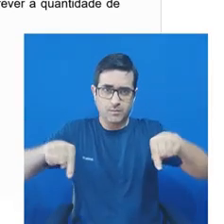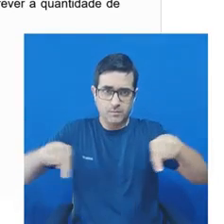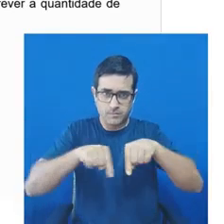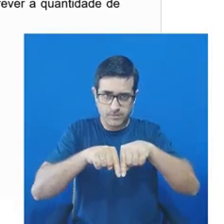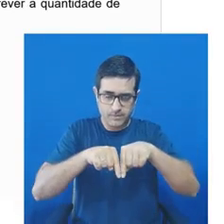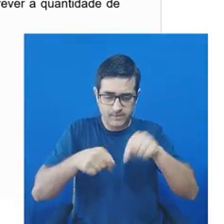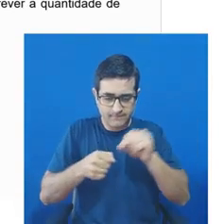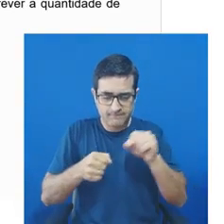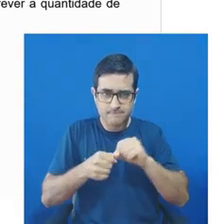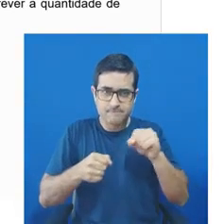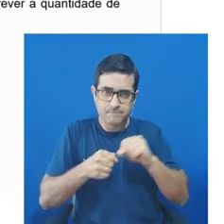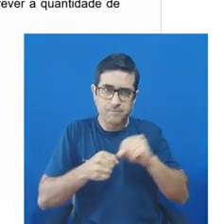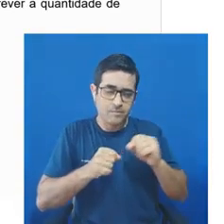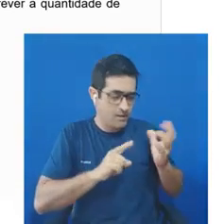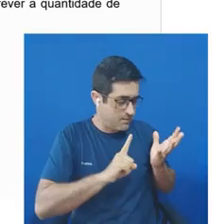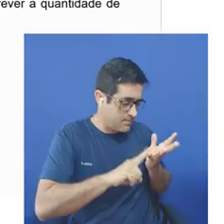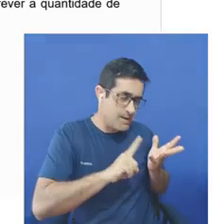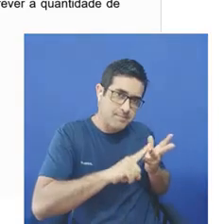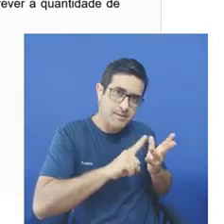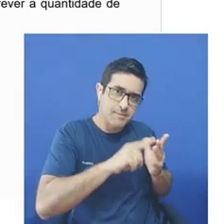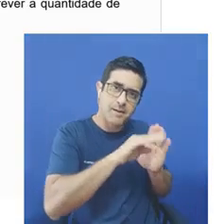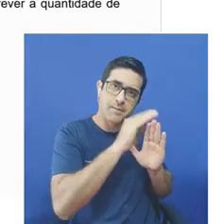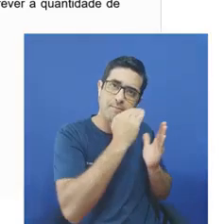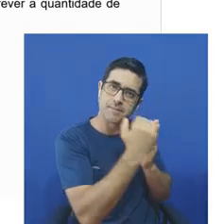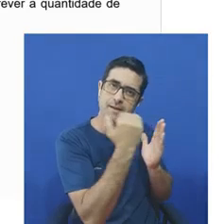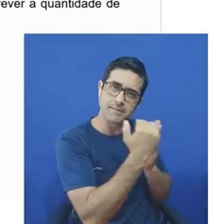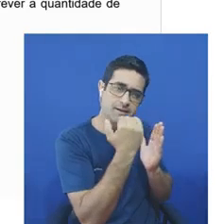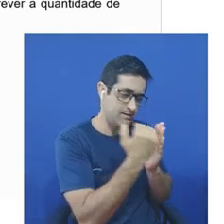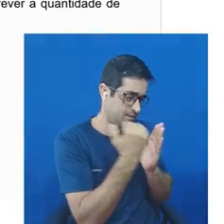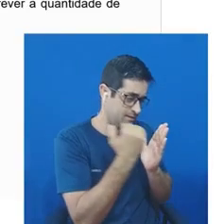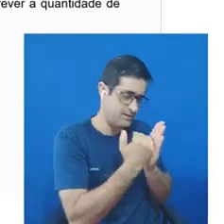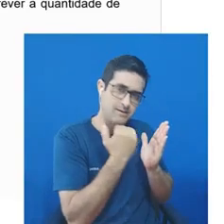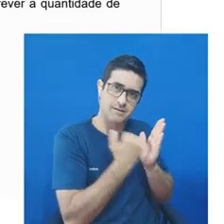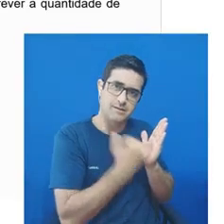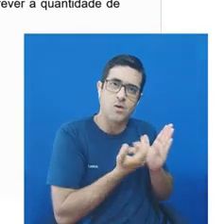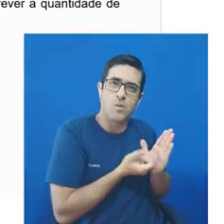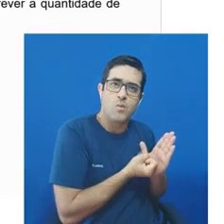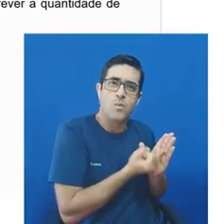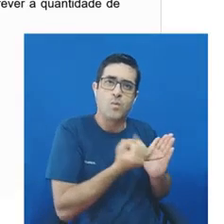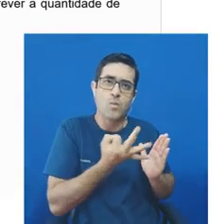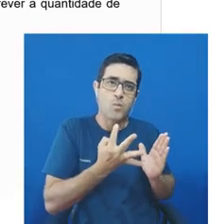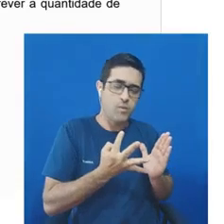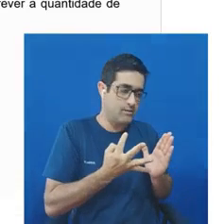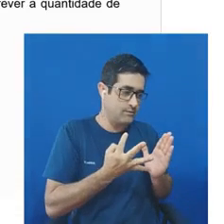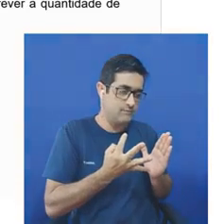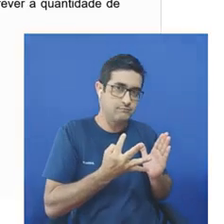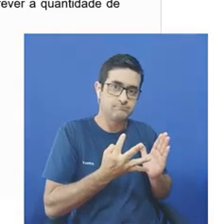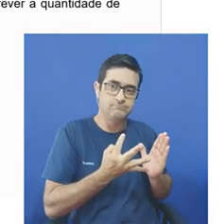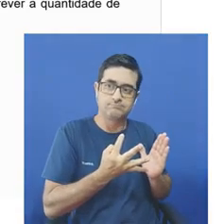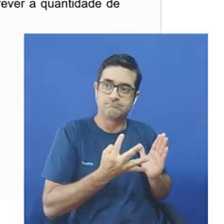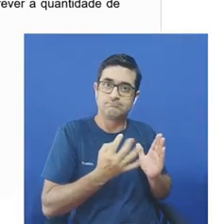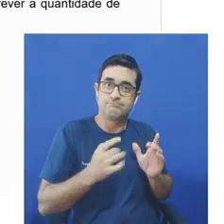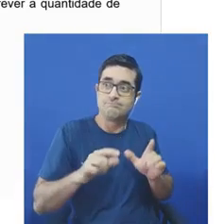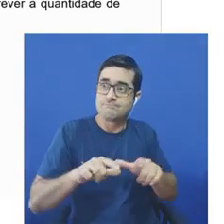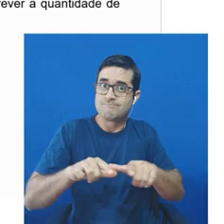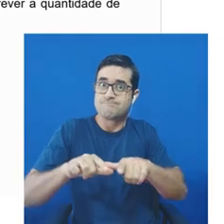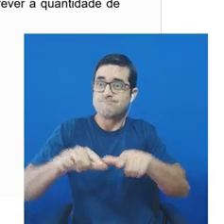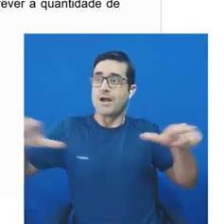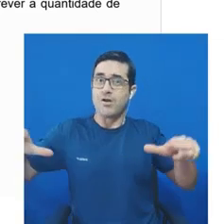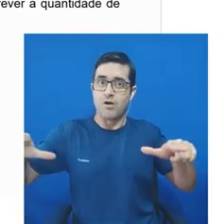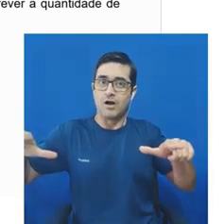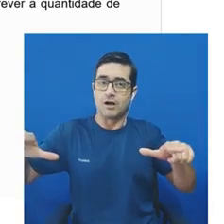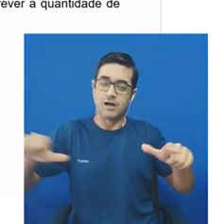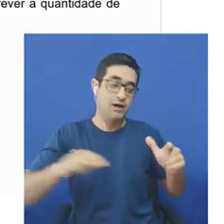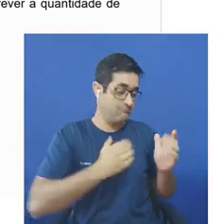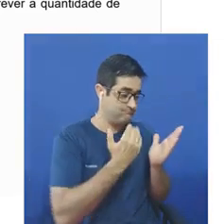determinada dimensão, eu vou utilizar uma determinada quantidade de concreto e se eu for aumentar o tamanho da